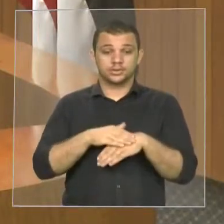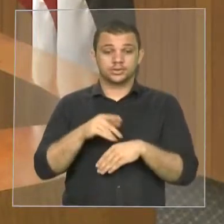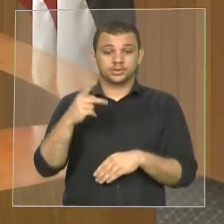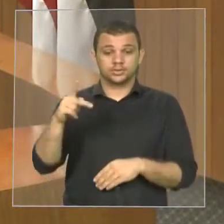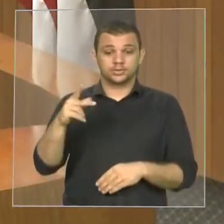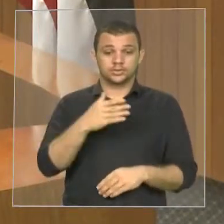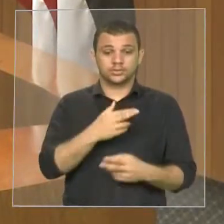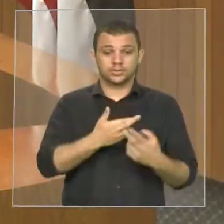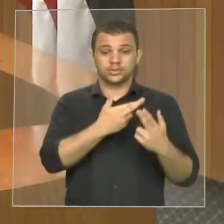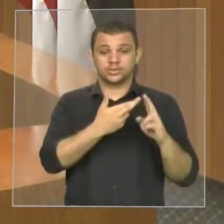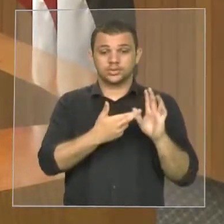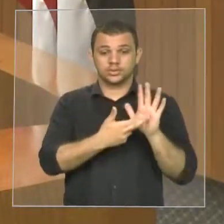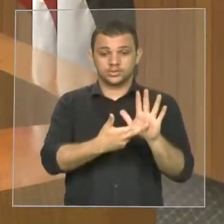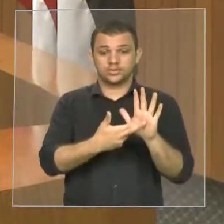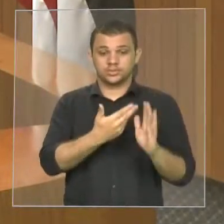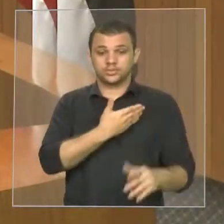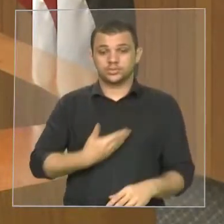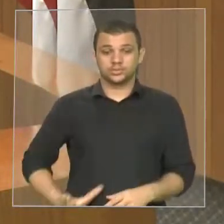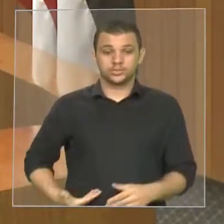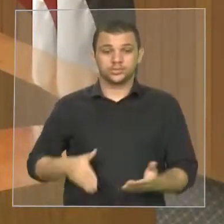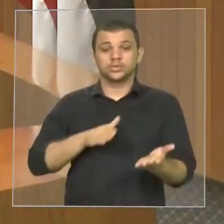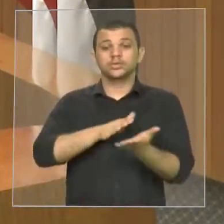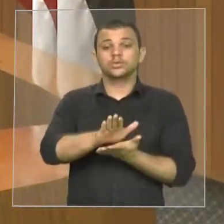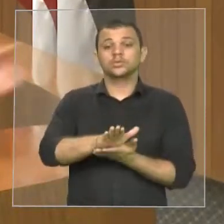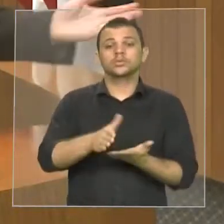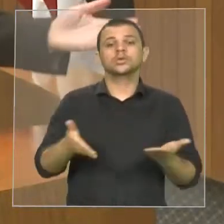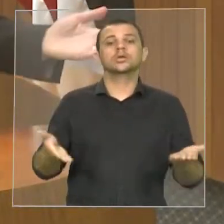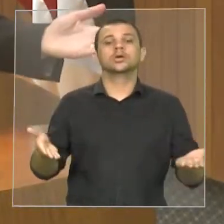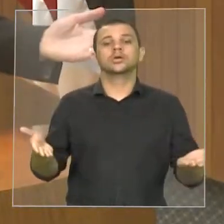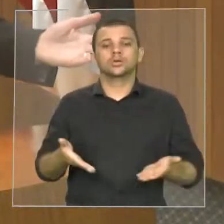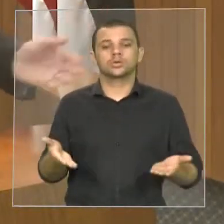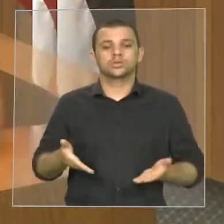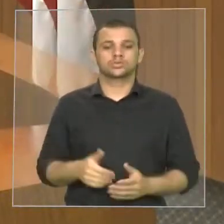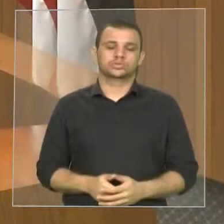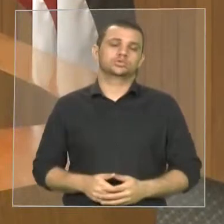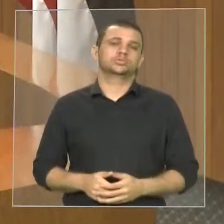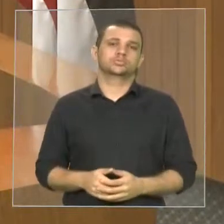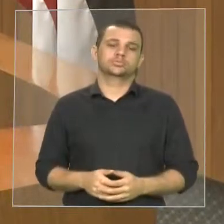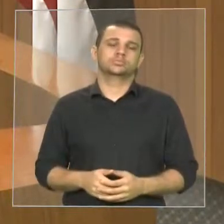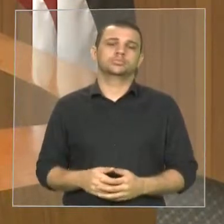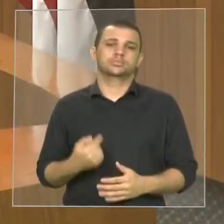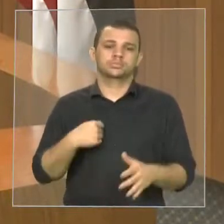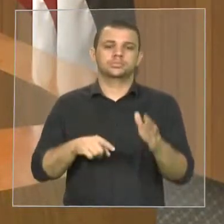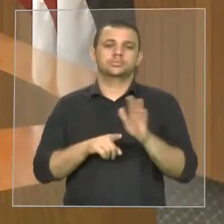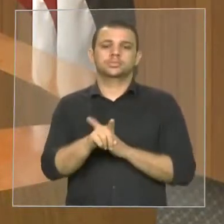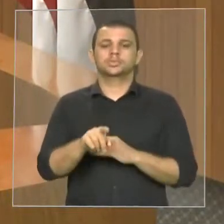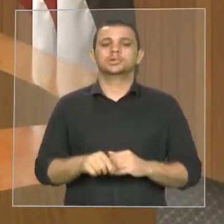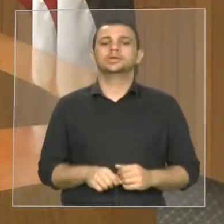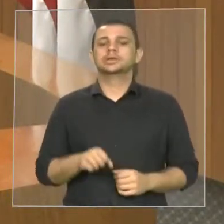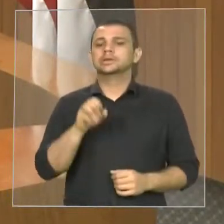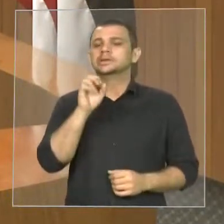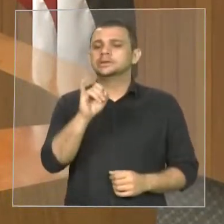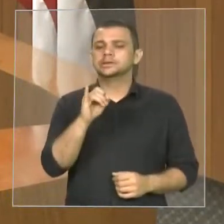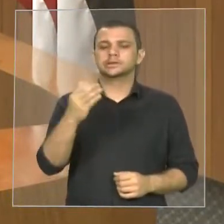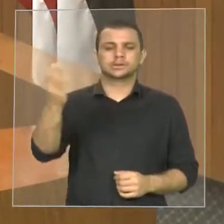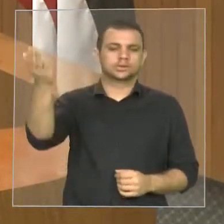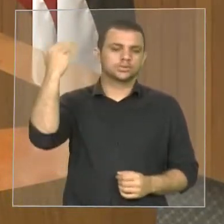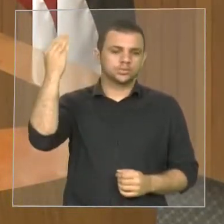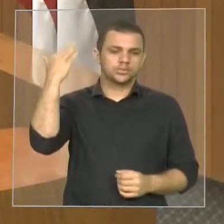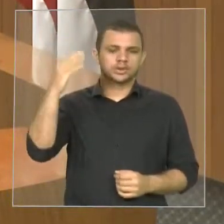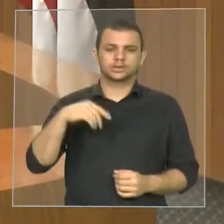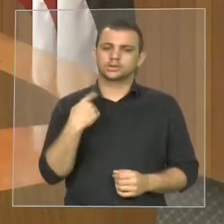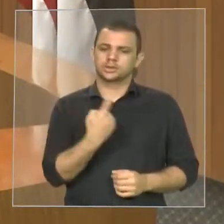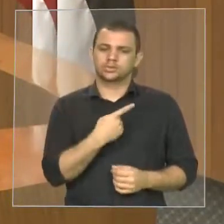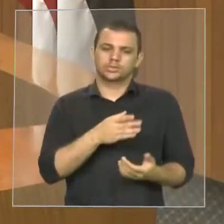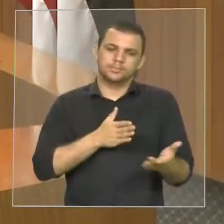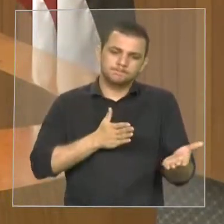do governo só está publicada no diário de hoje. E a pergunta que fica, como é que ficaria se nós tivéssemos aprovado essa